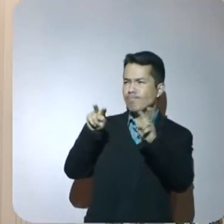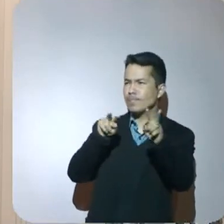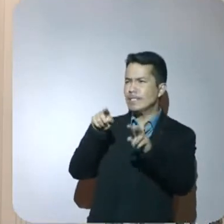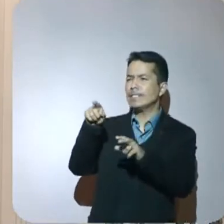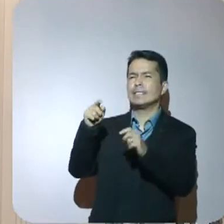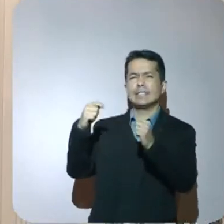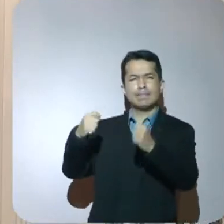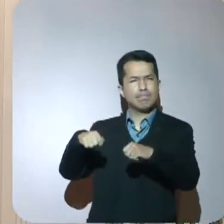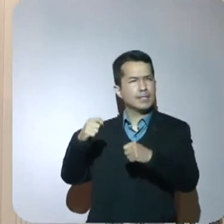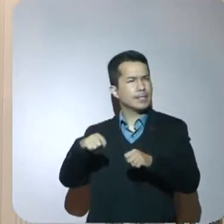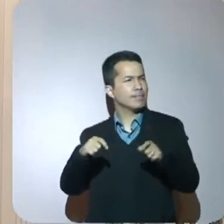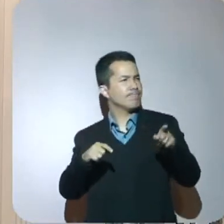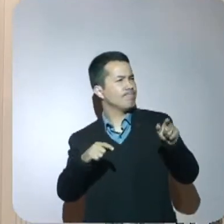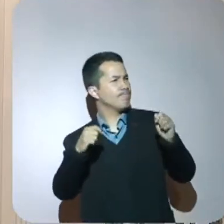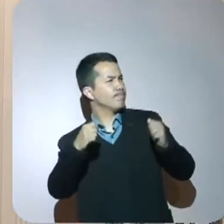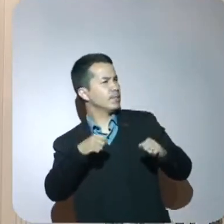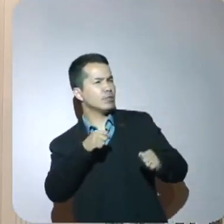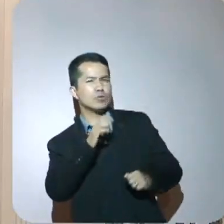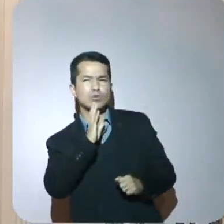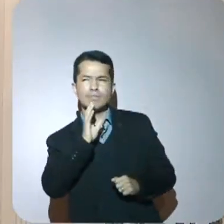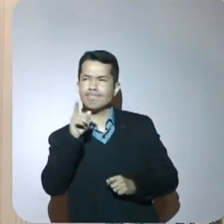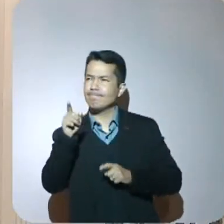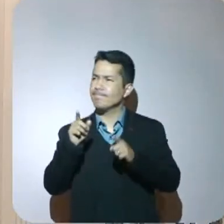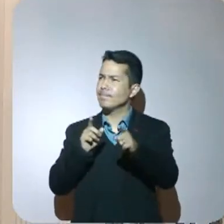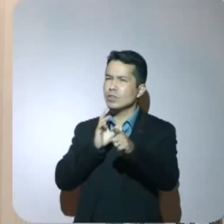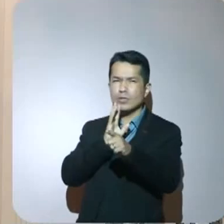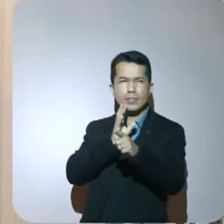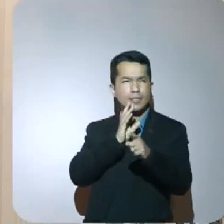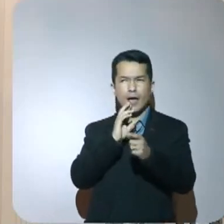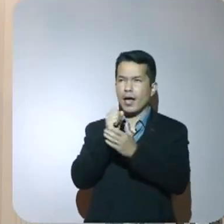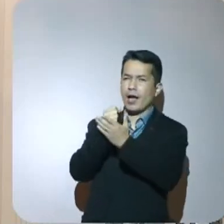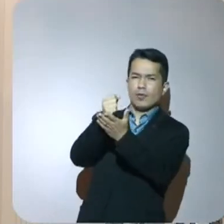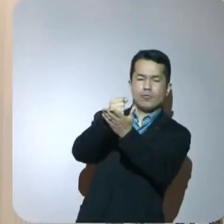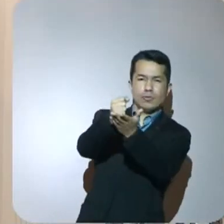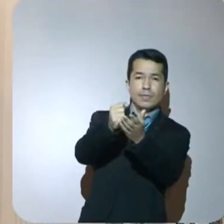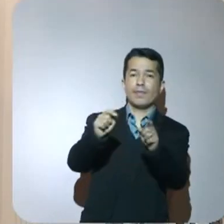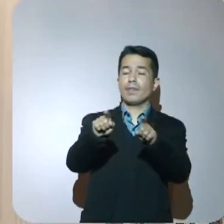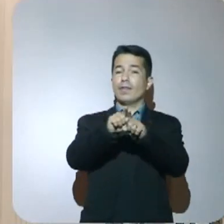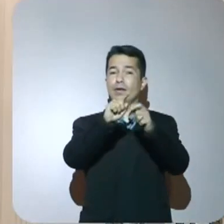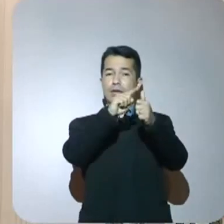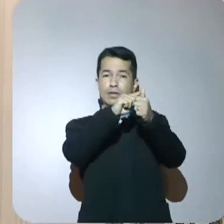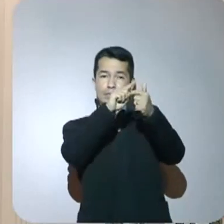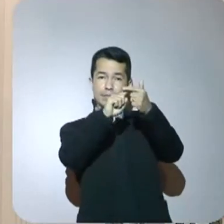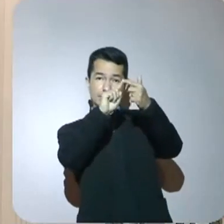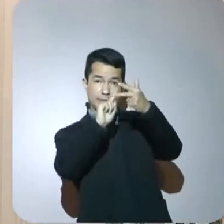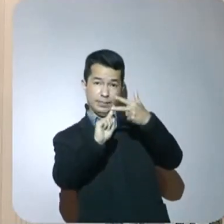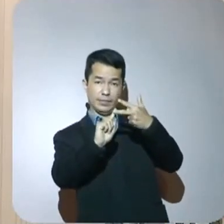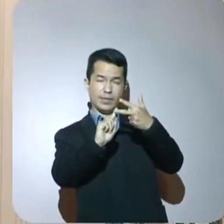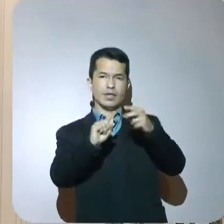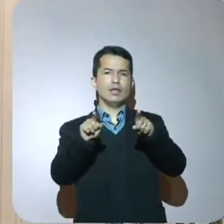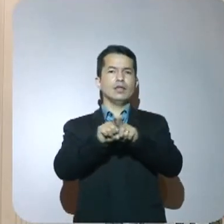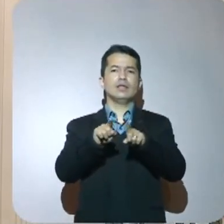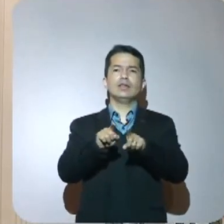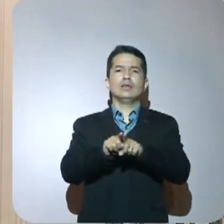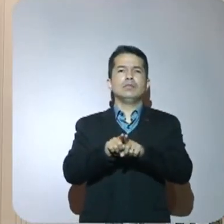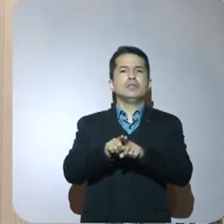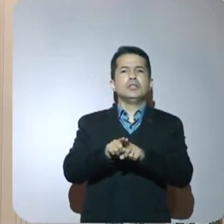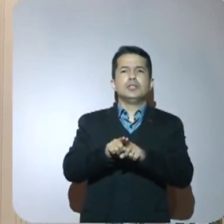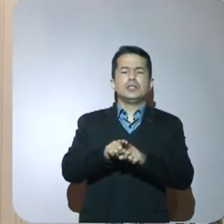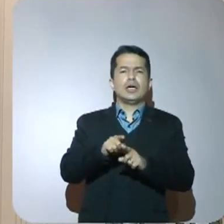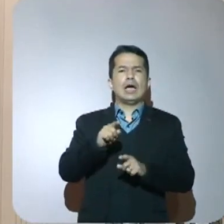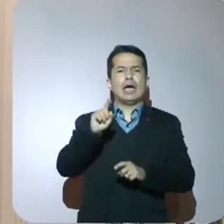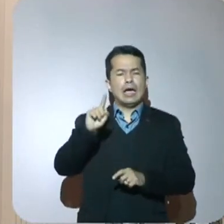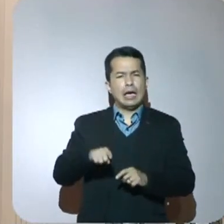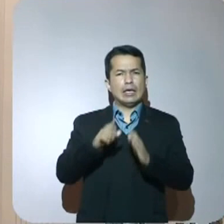pessoas. Uma terceira marca foi uma igreja que não teme entrar pelas portas abertas pelo Espírito